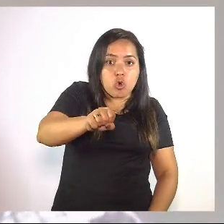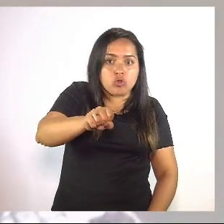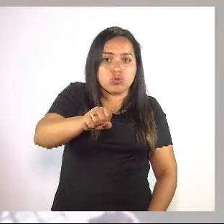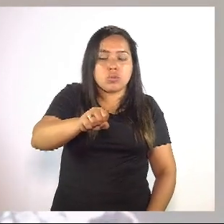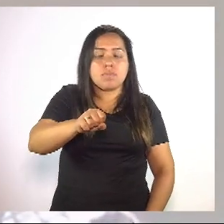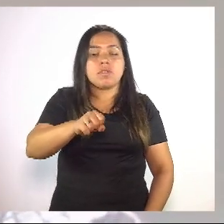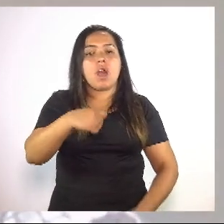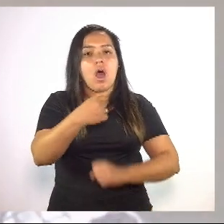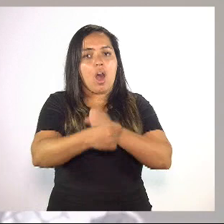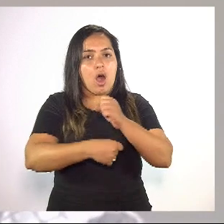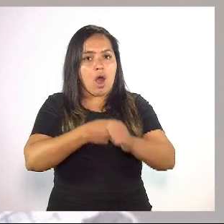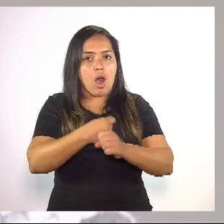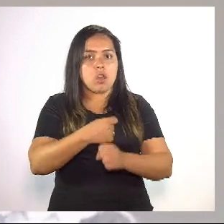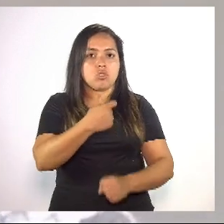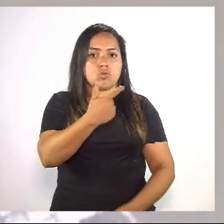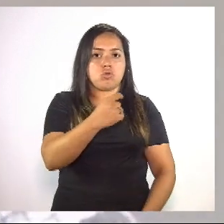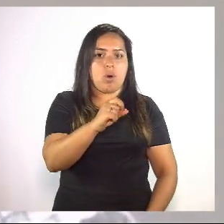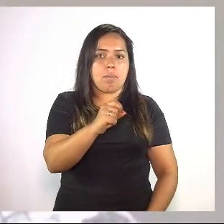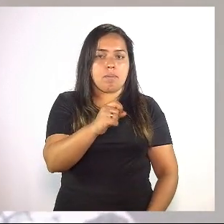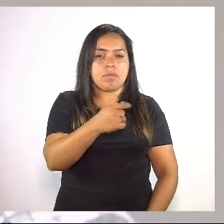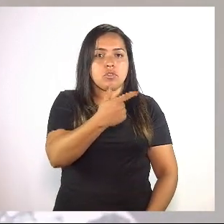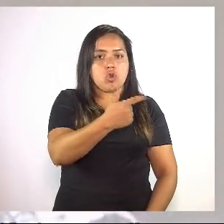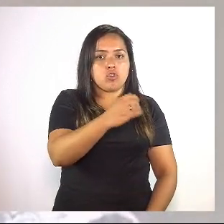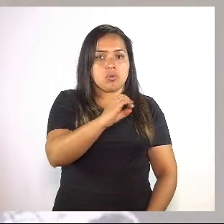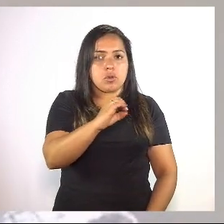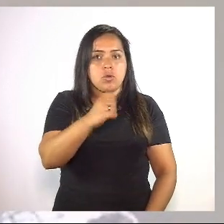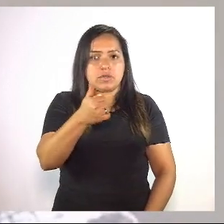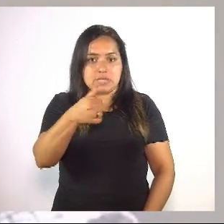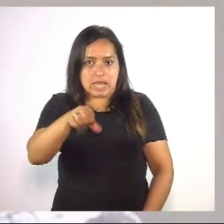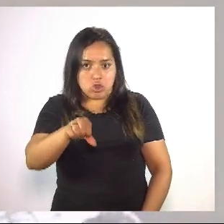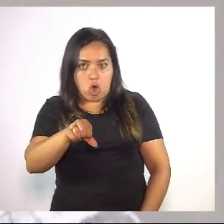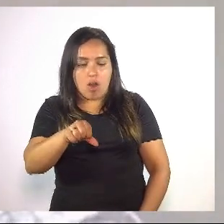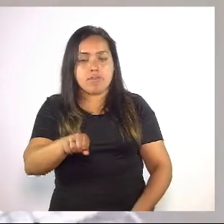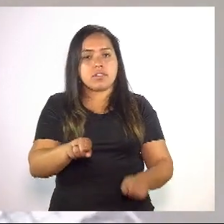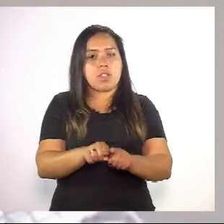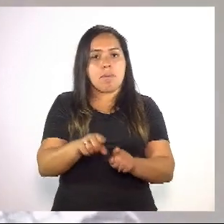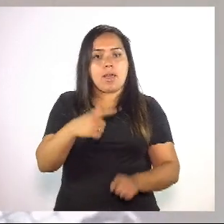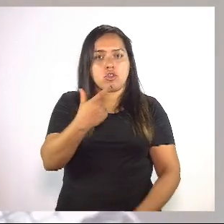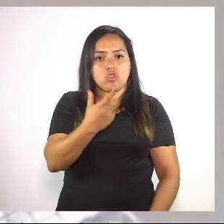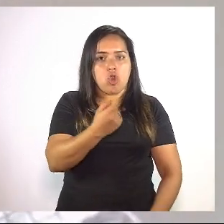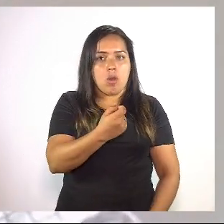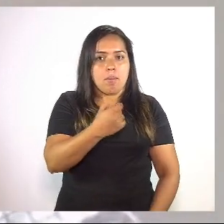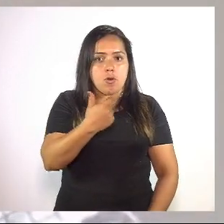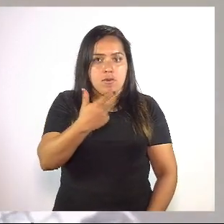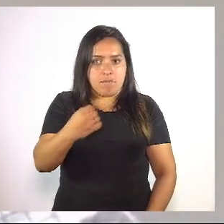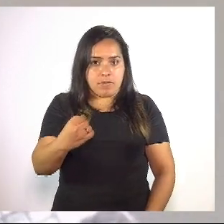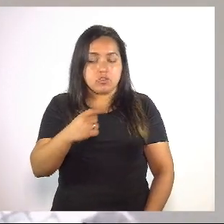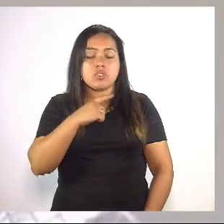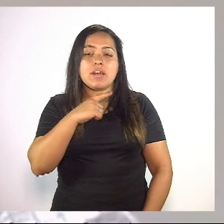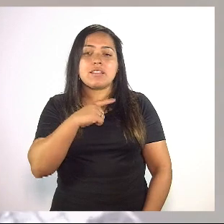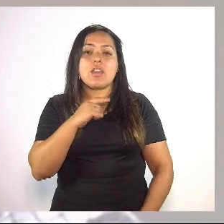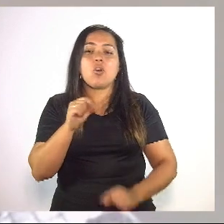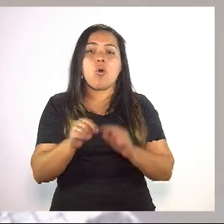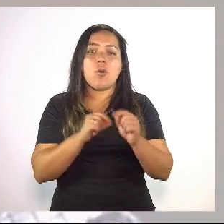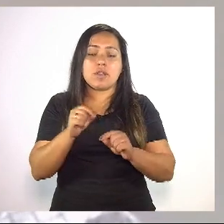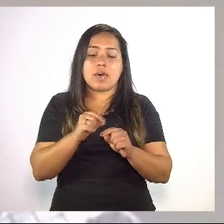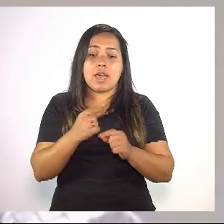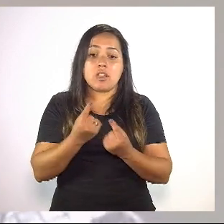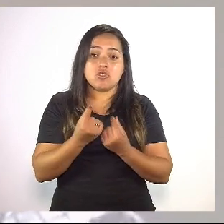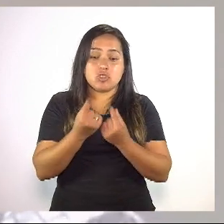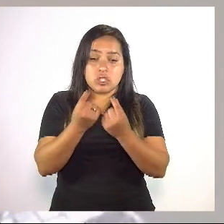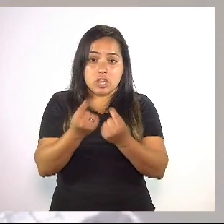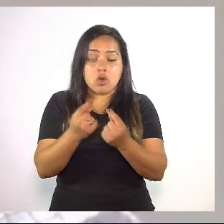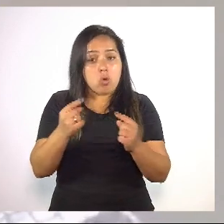acumulariam 45 milhões a terem sido destinados à saúde e 140 milhões sendo destinados à educação acima do